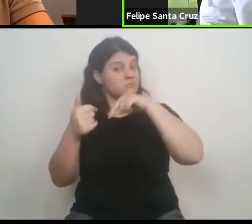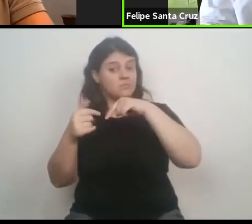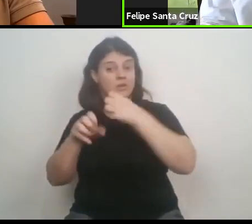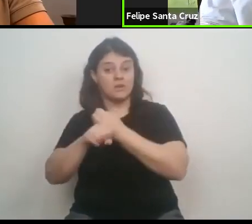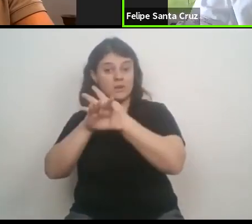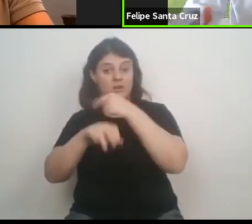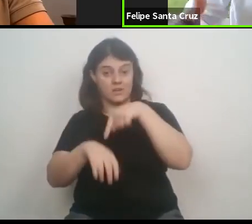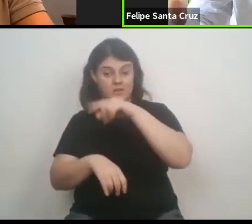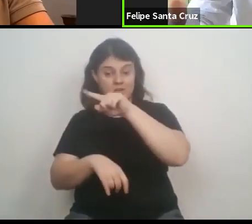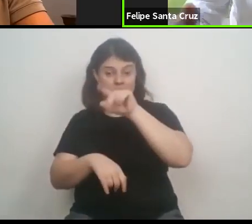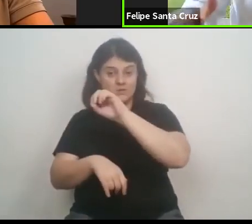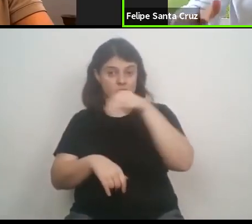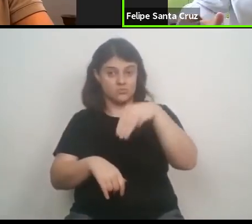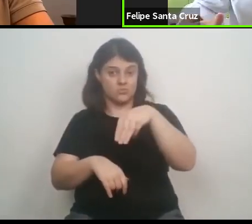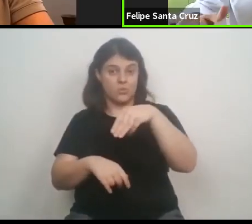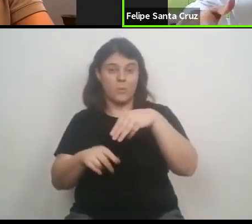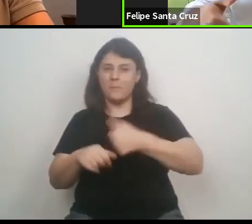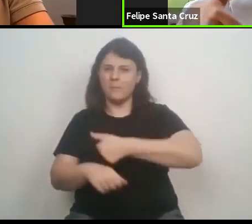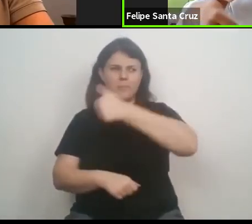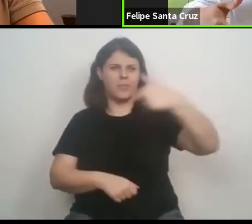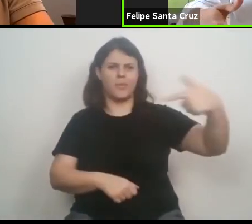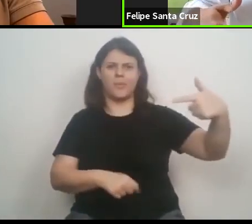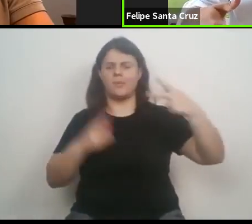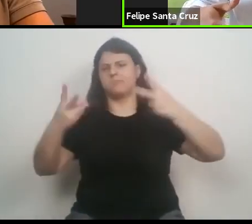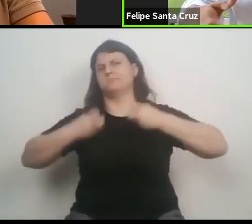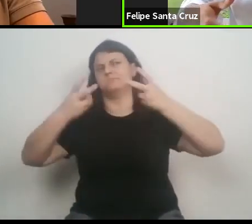capital e tem uma série